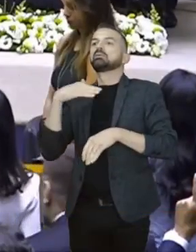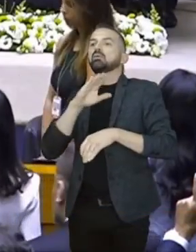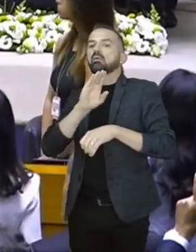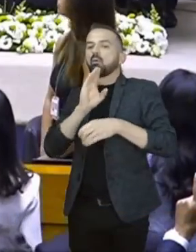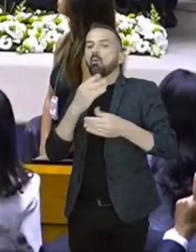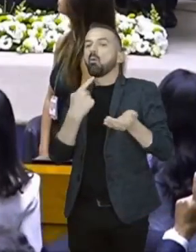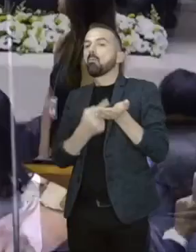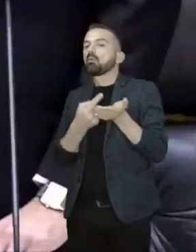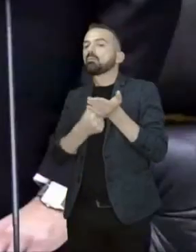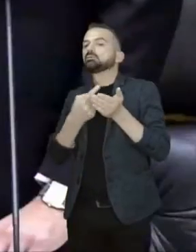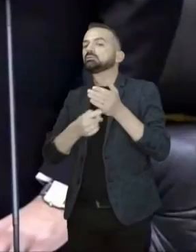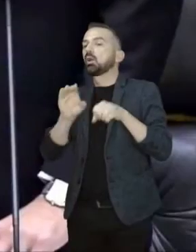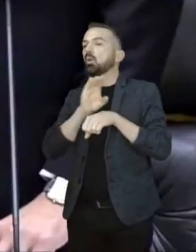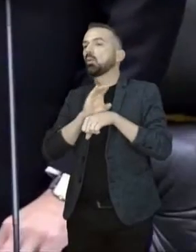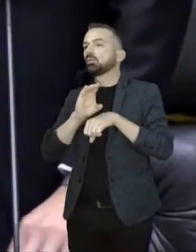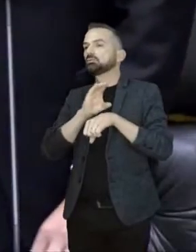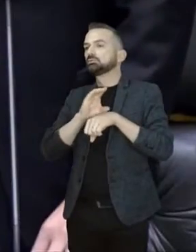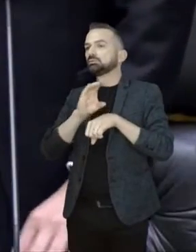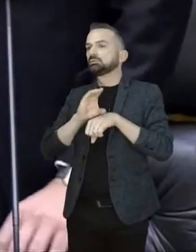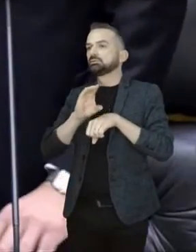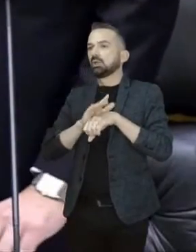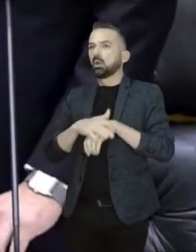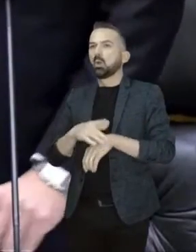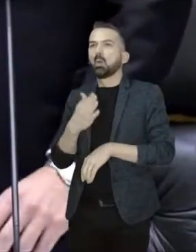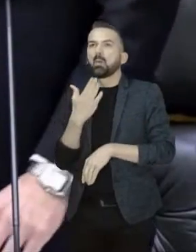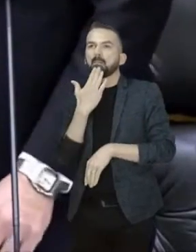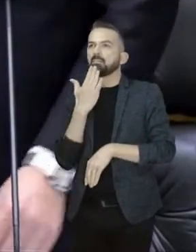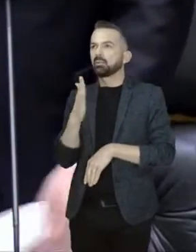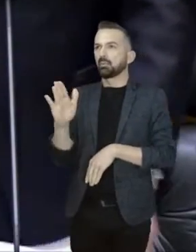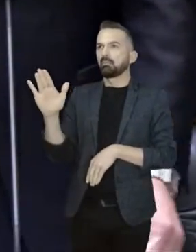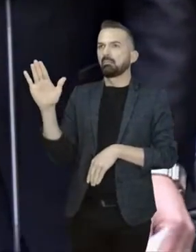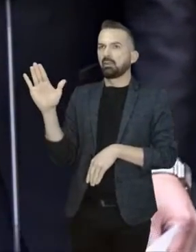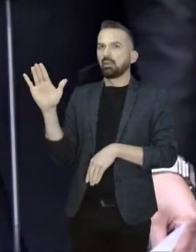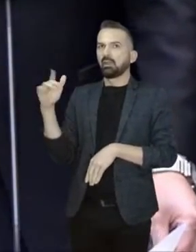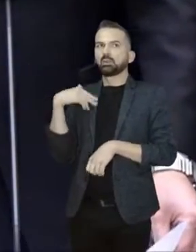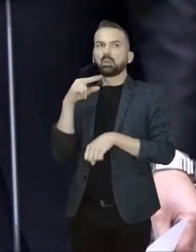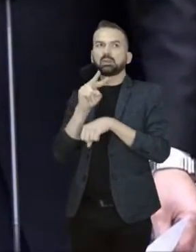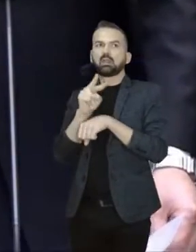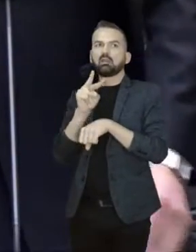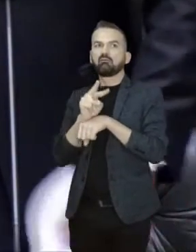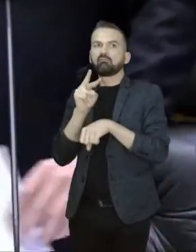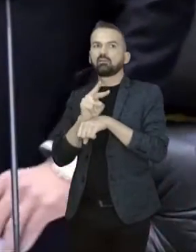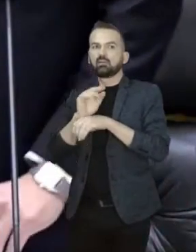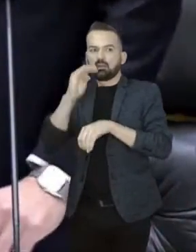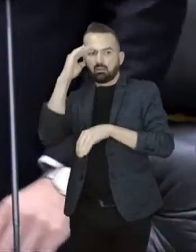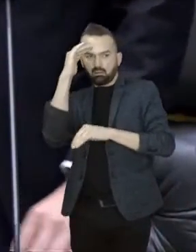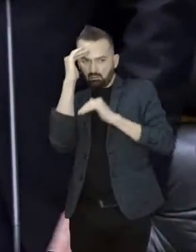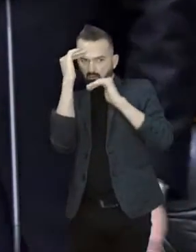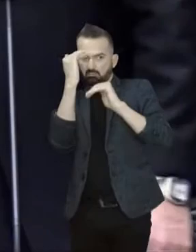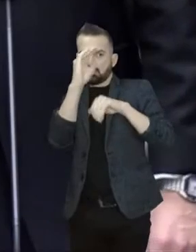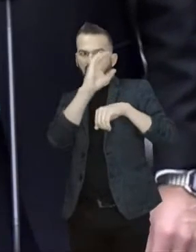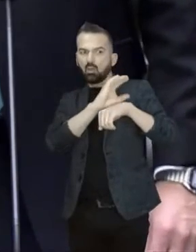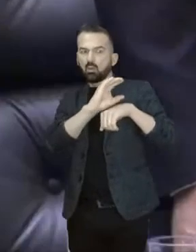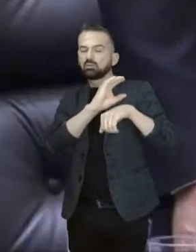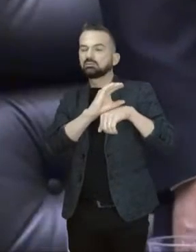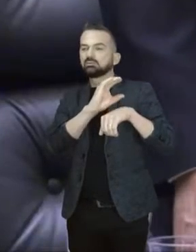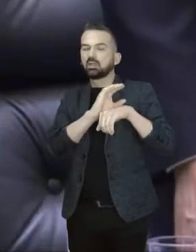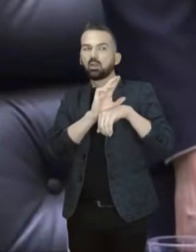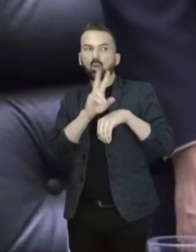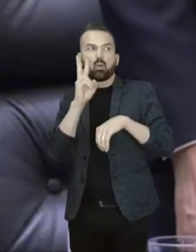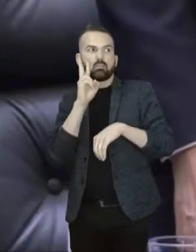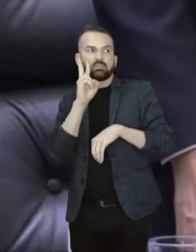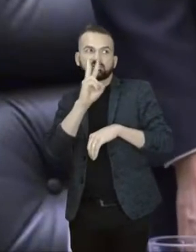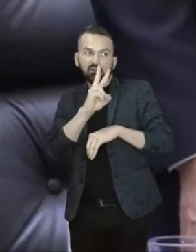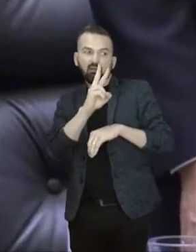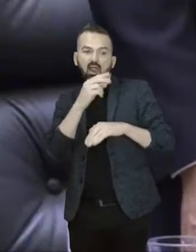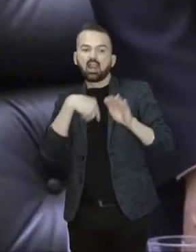Prometo manter, defender e cumprir a Constituição, observar as leis, promover